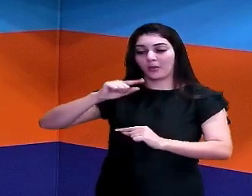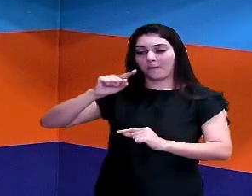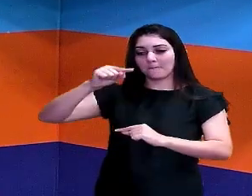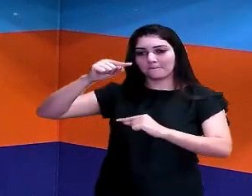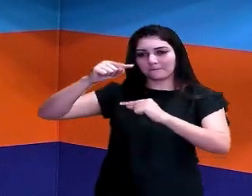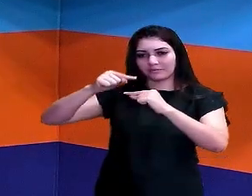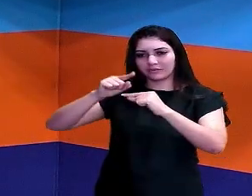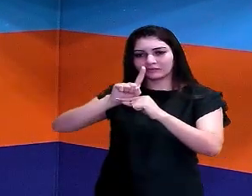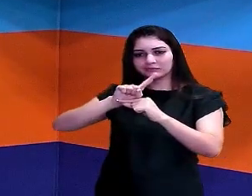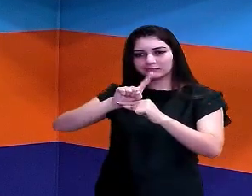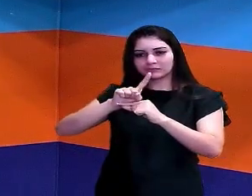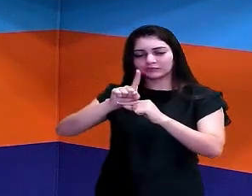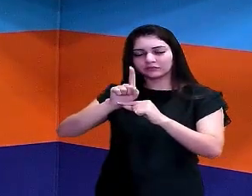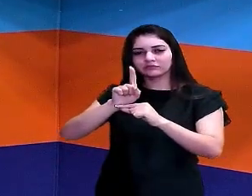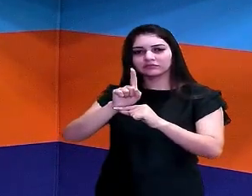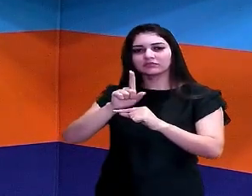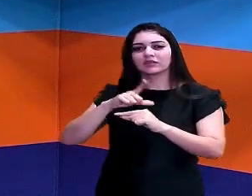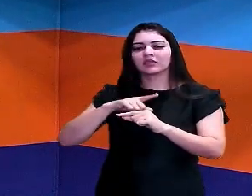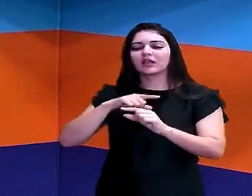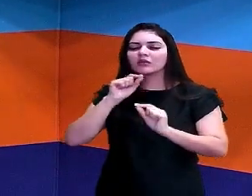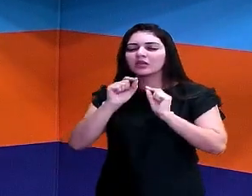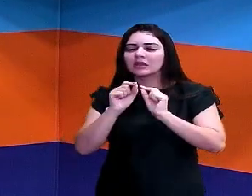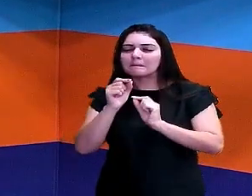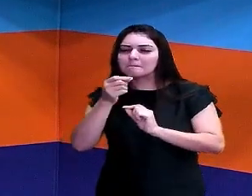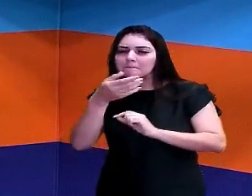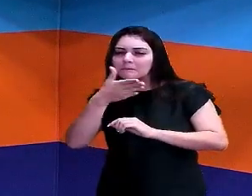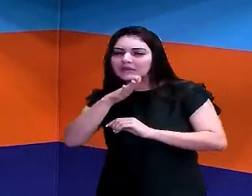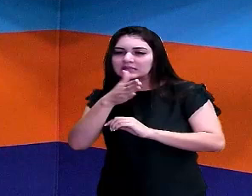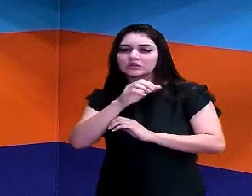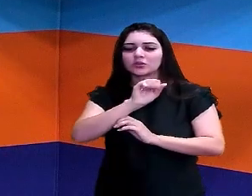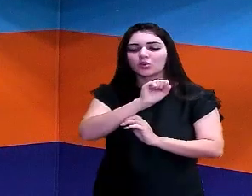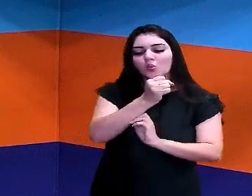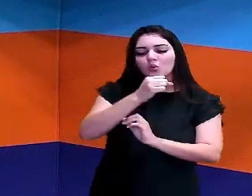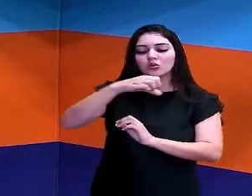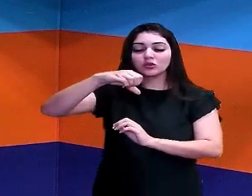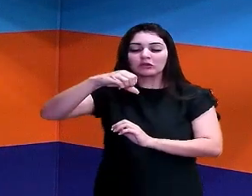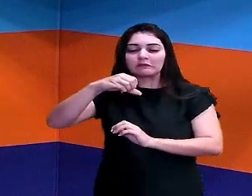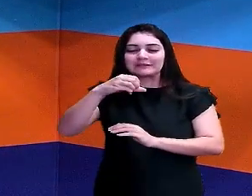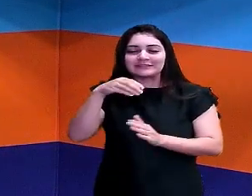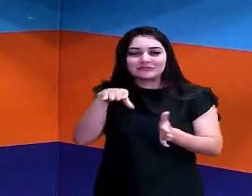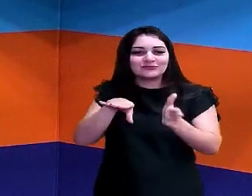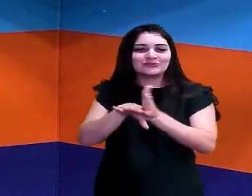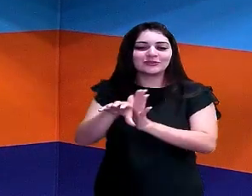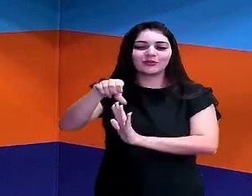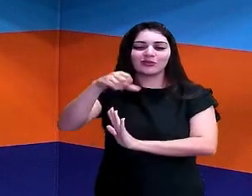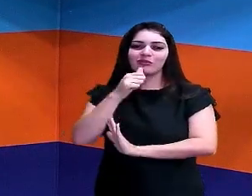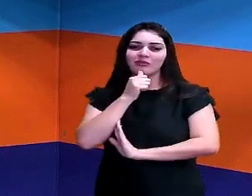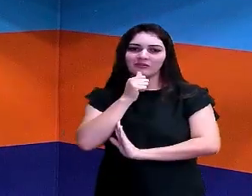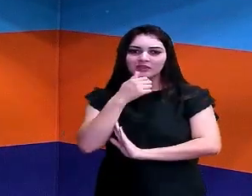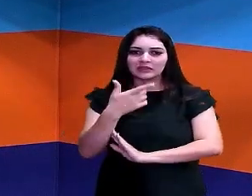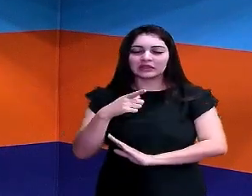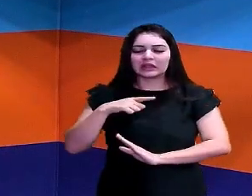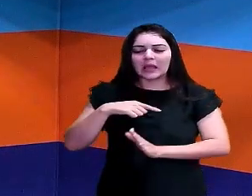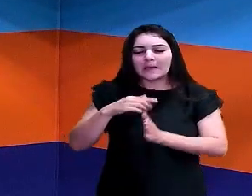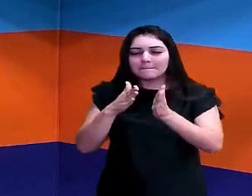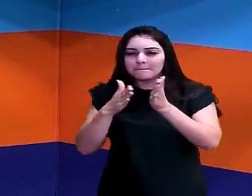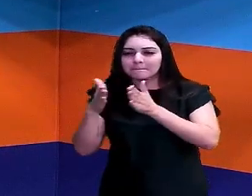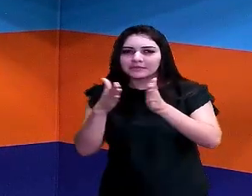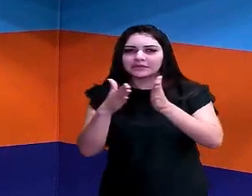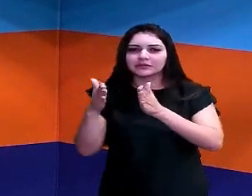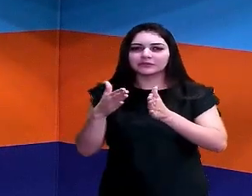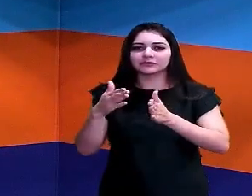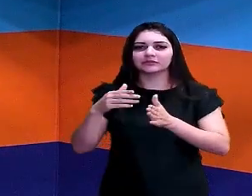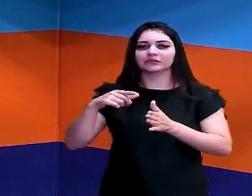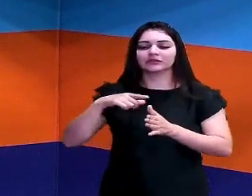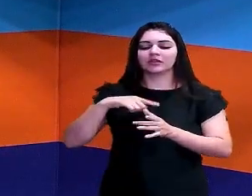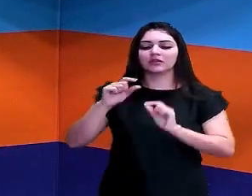tá entre o 8 e o 9. Ele não chegou no 9 ainda, mas ele tá ali naquele meinho. E o